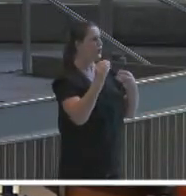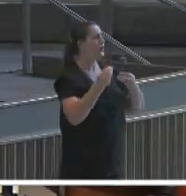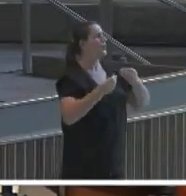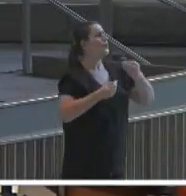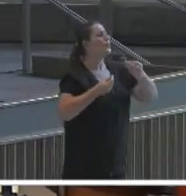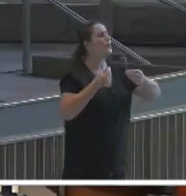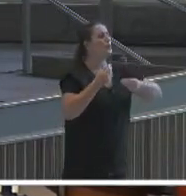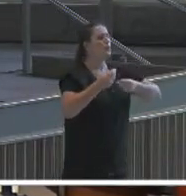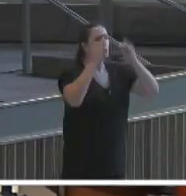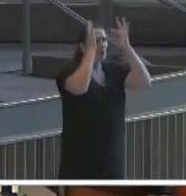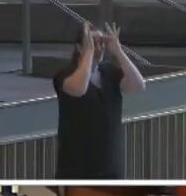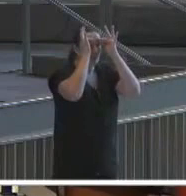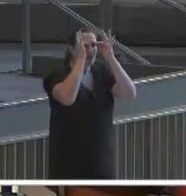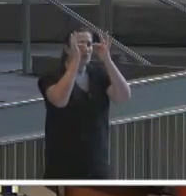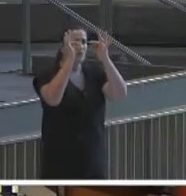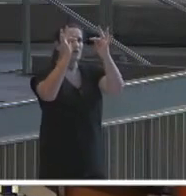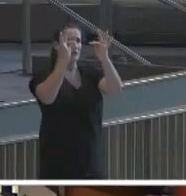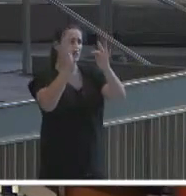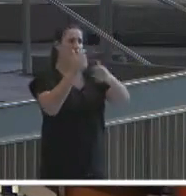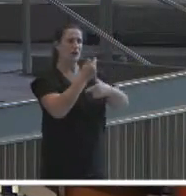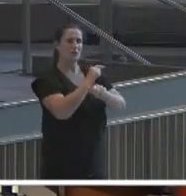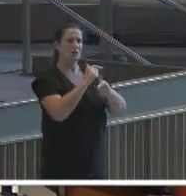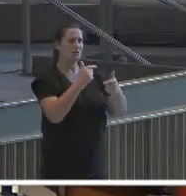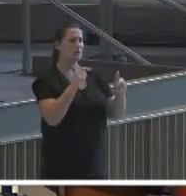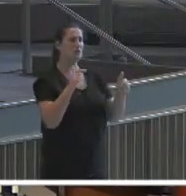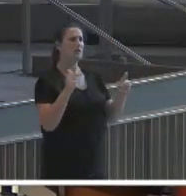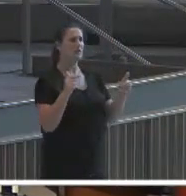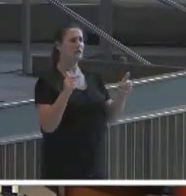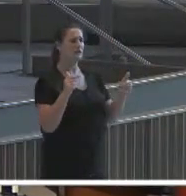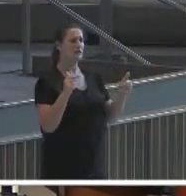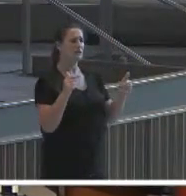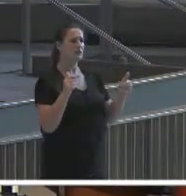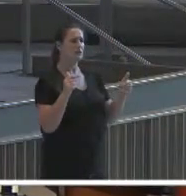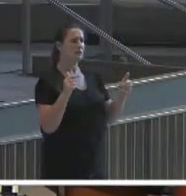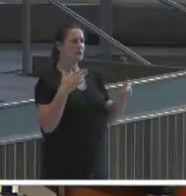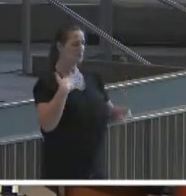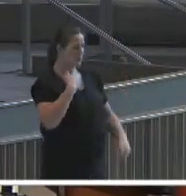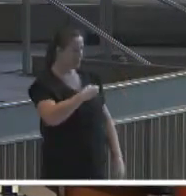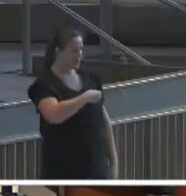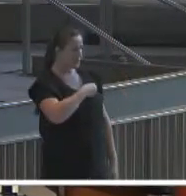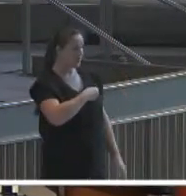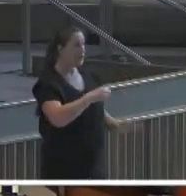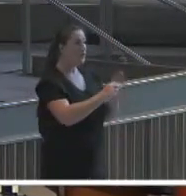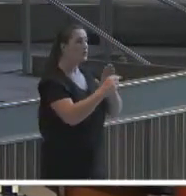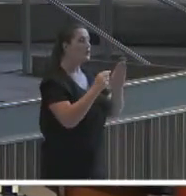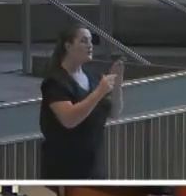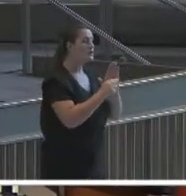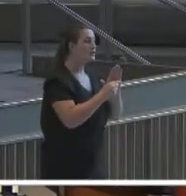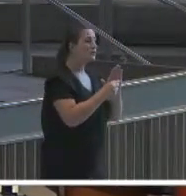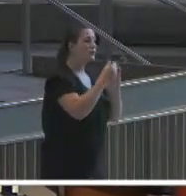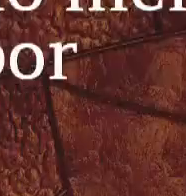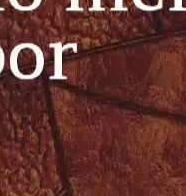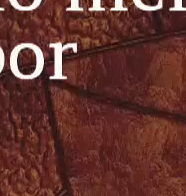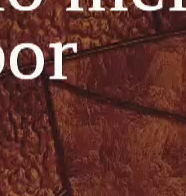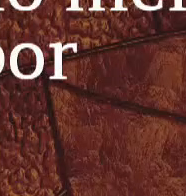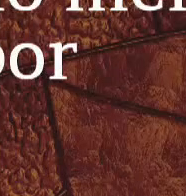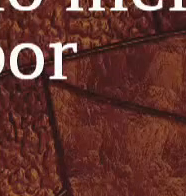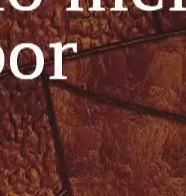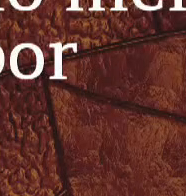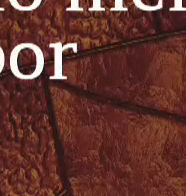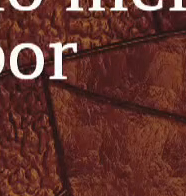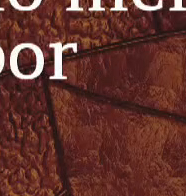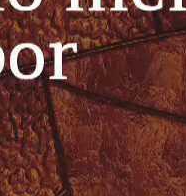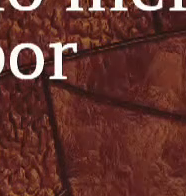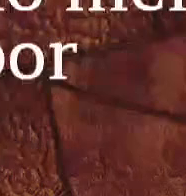que a infidelidade toma forma? E diz assim o verso 21: quando vi entre